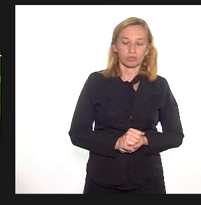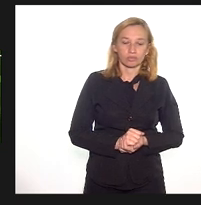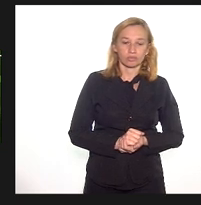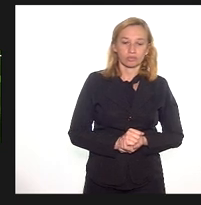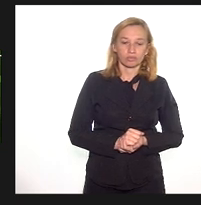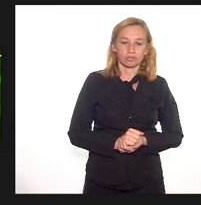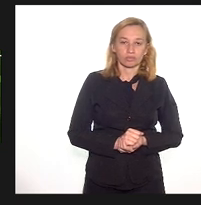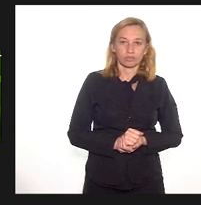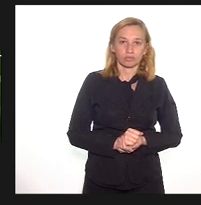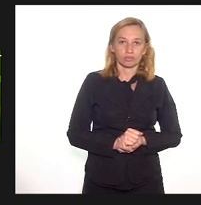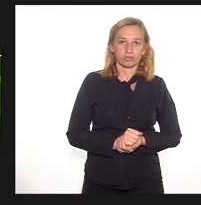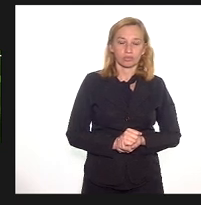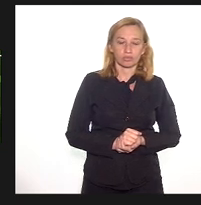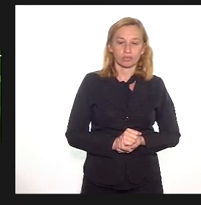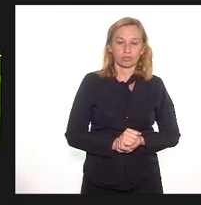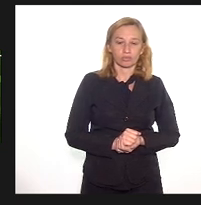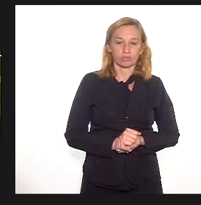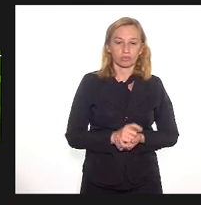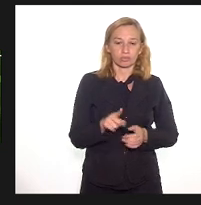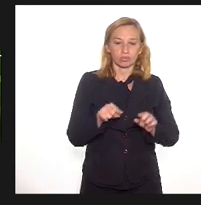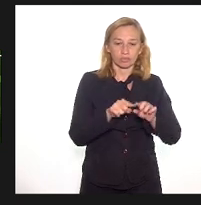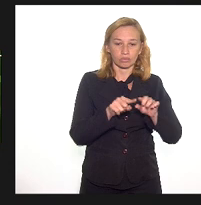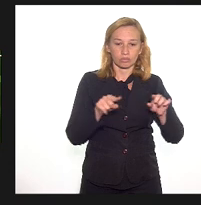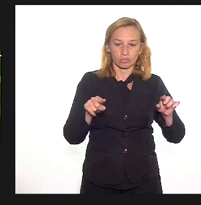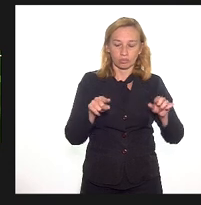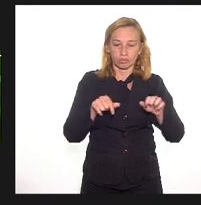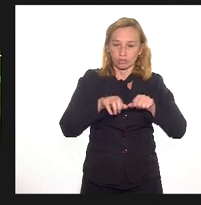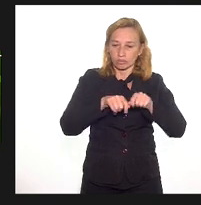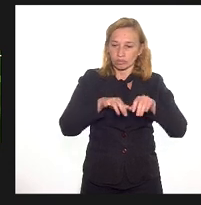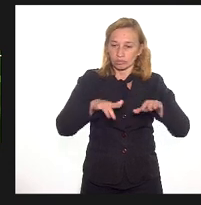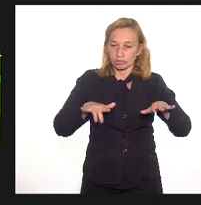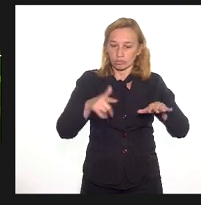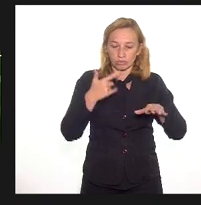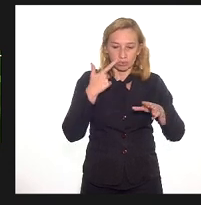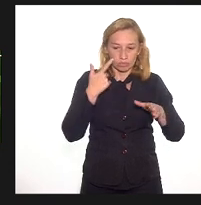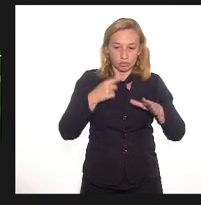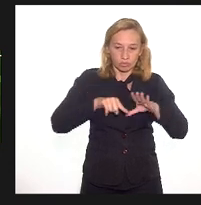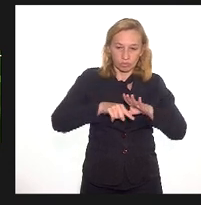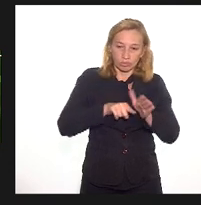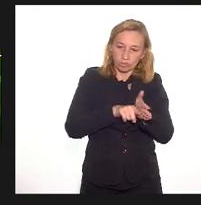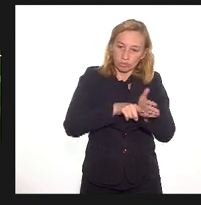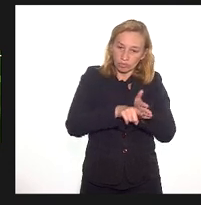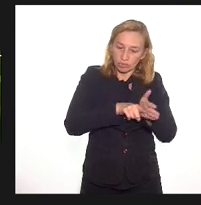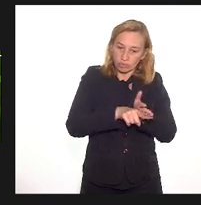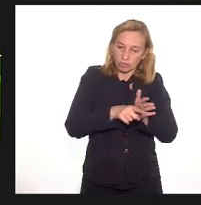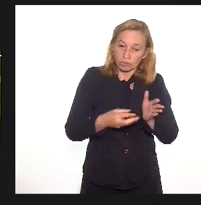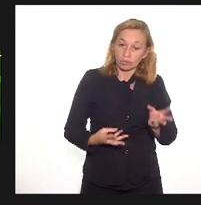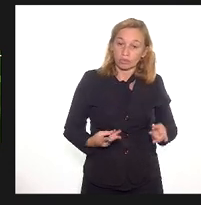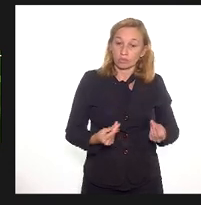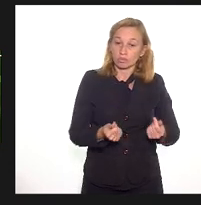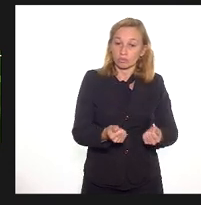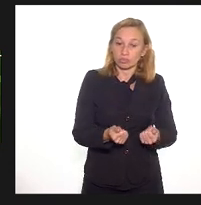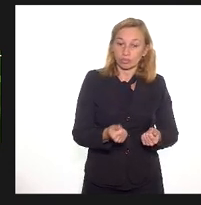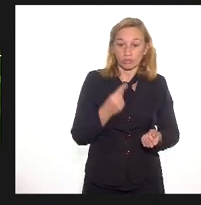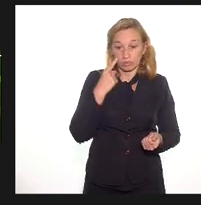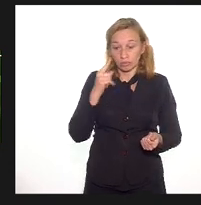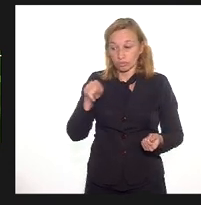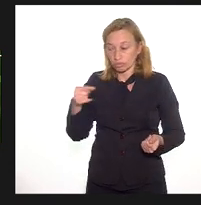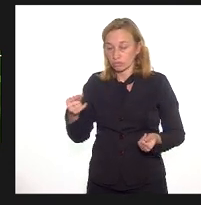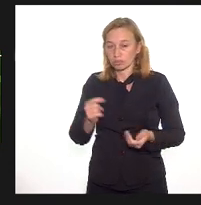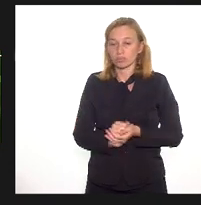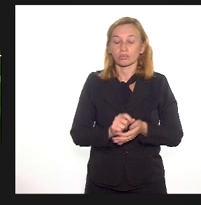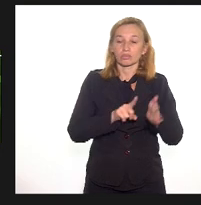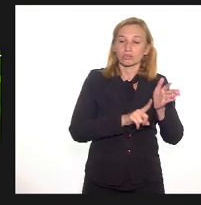de uma linha, você explode em diversos gastos, que por sua vez se desdobram em N outros. Então, a